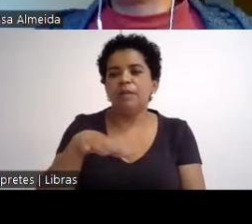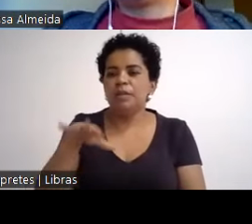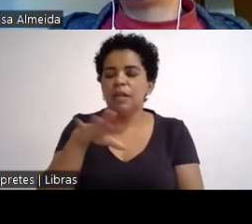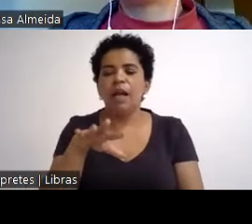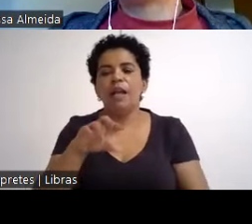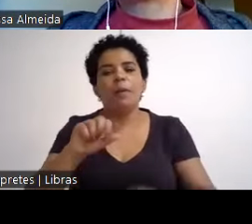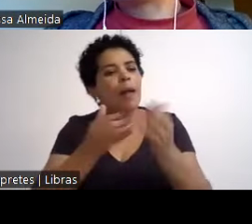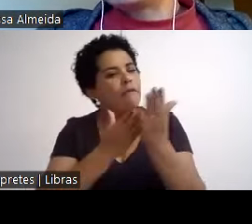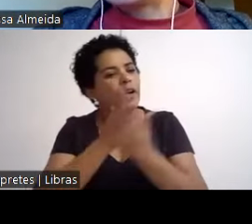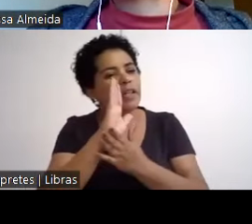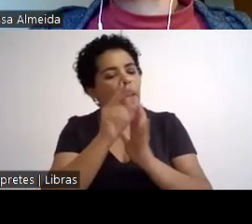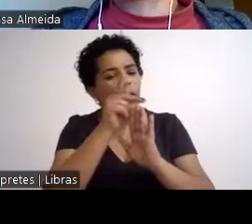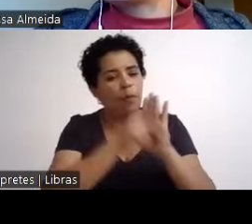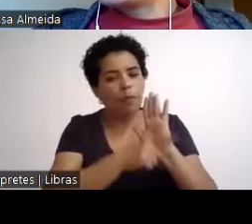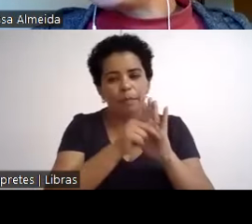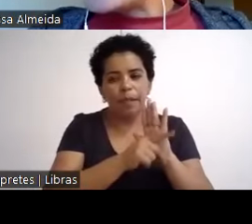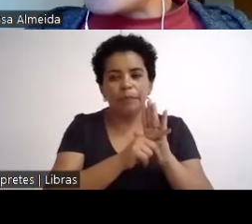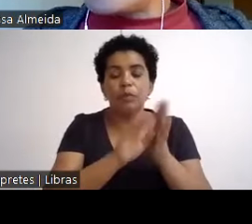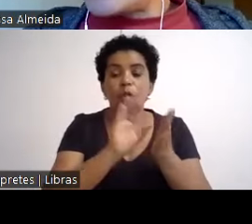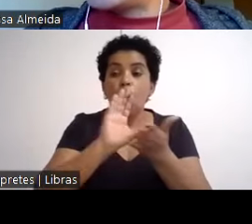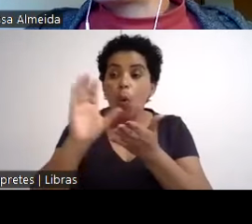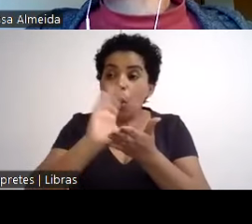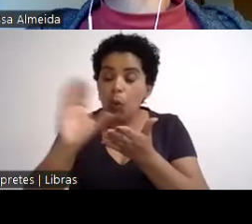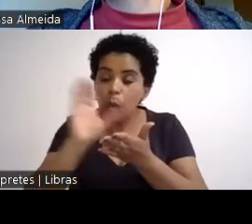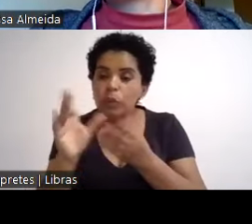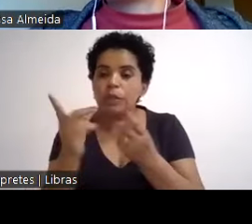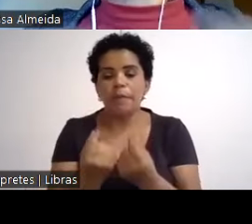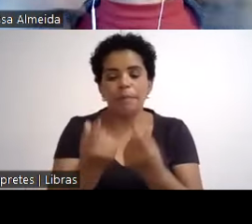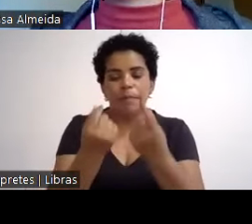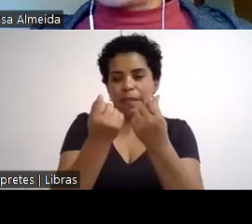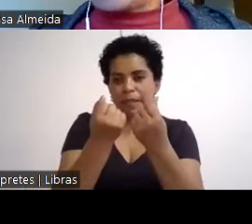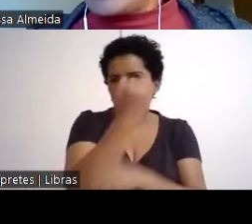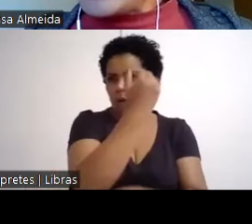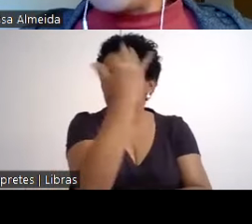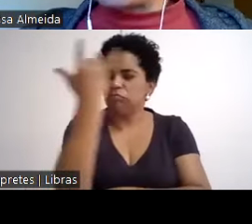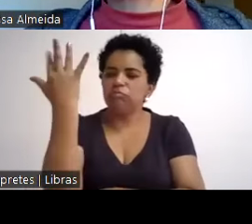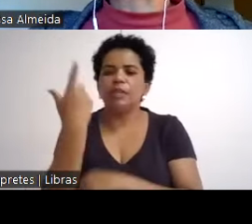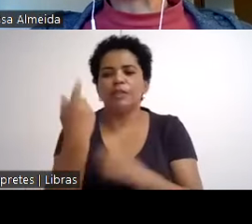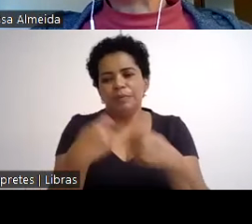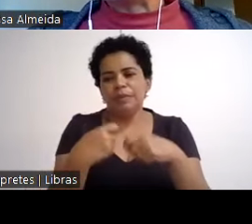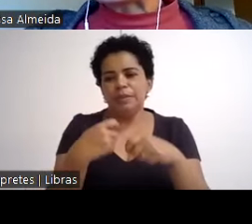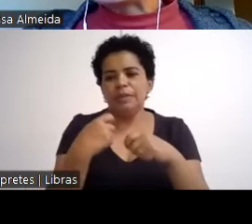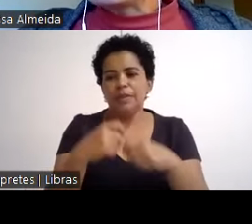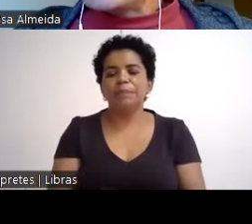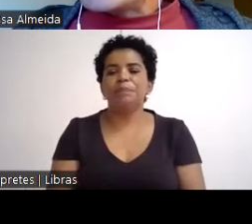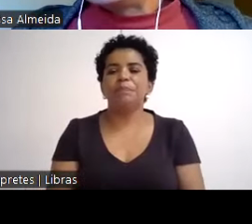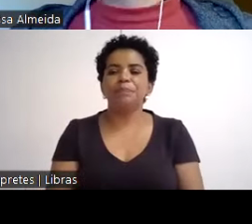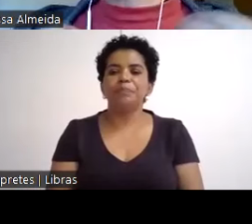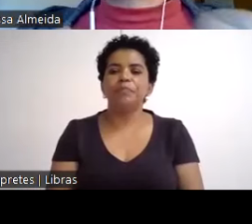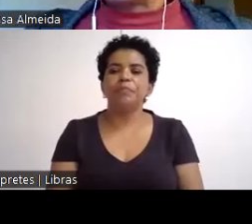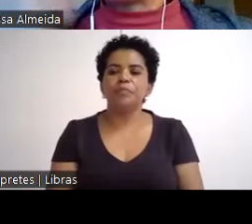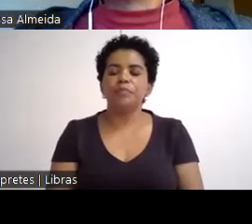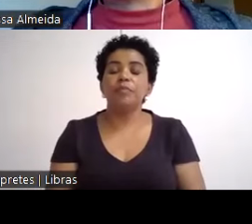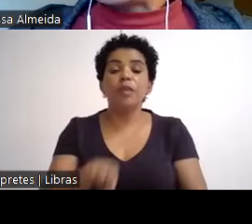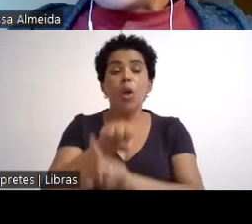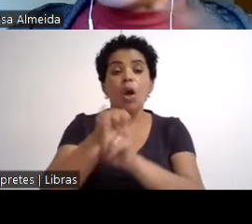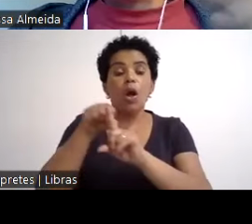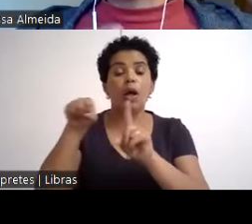do plano. Então, o recurso ambiental, a estrutura que a gente precisava, a gente teve a partir de articulação. A questão social, que é